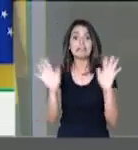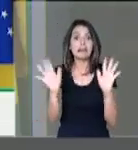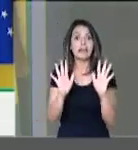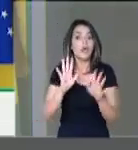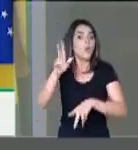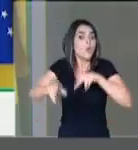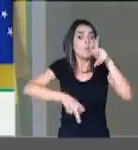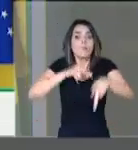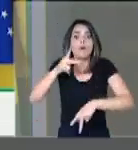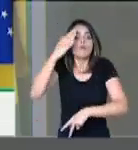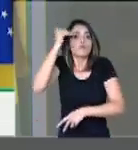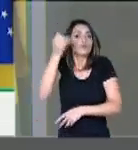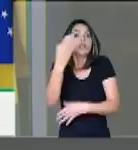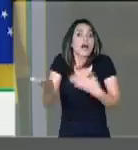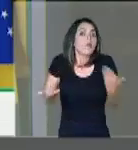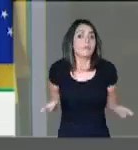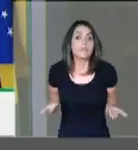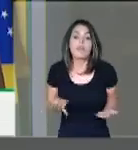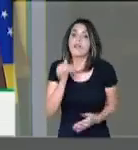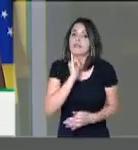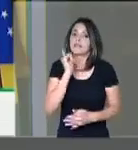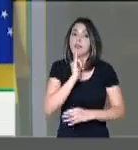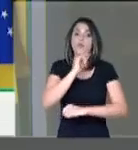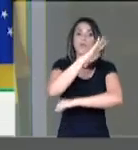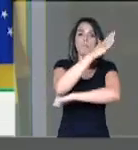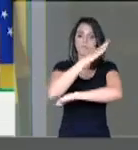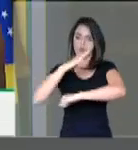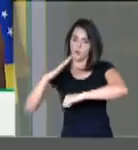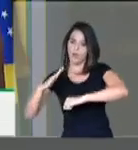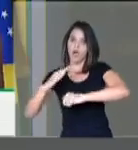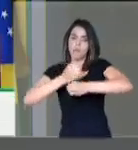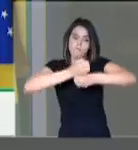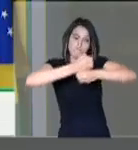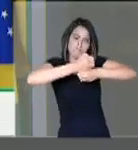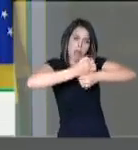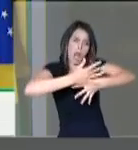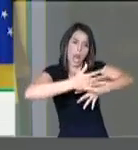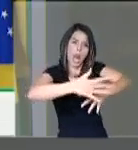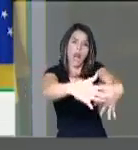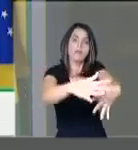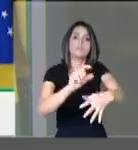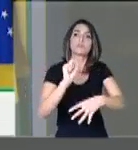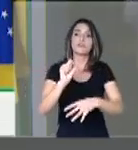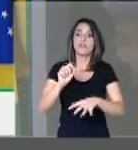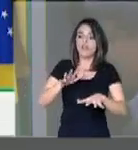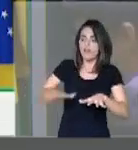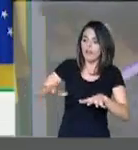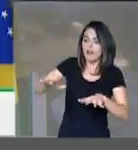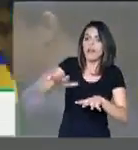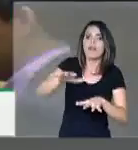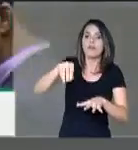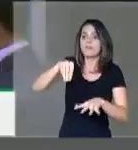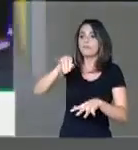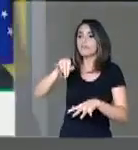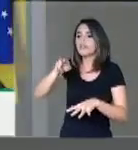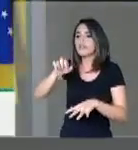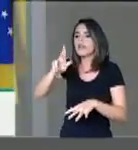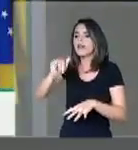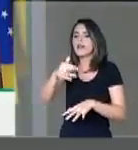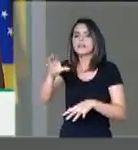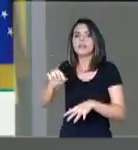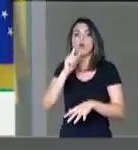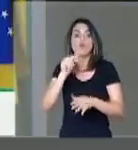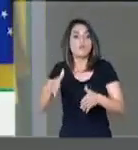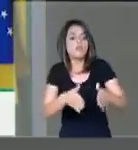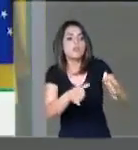dos impactos indiretos envolver por exemplo brumadinho e o impacto dos empreendimentos em brumadinho da mineração na